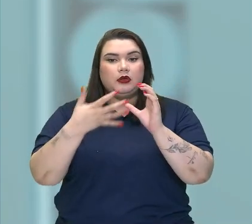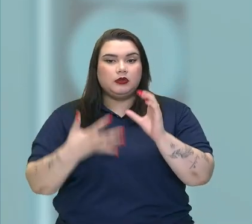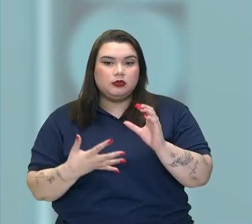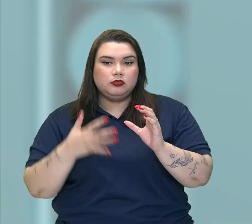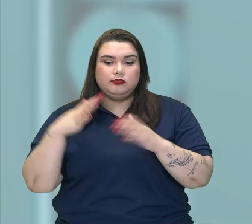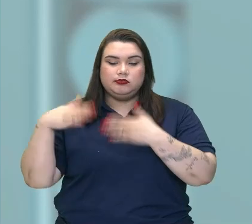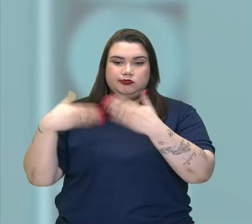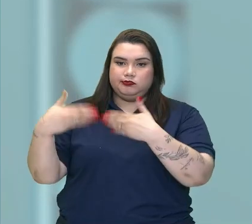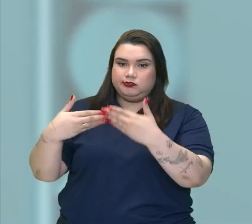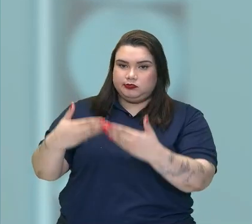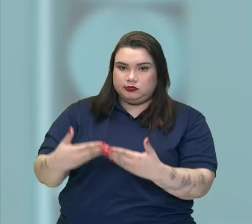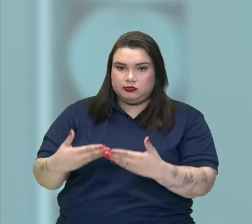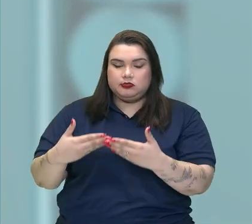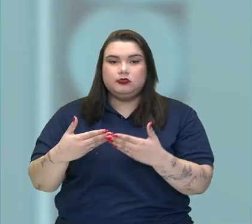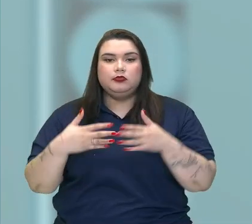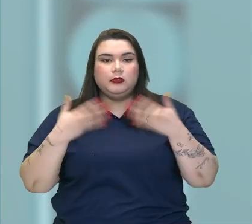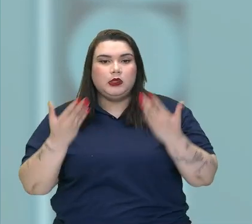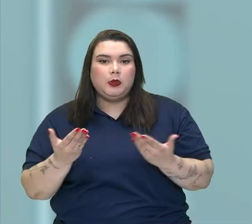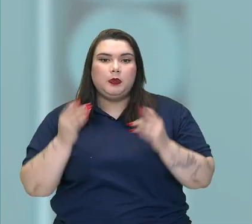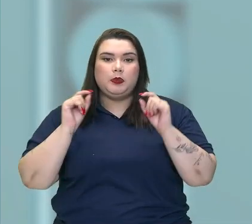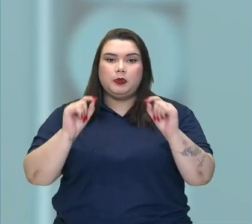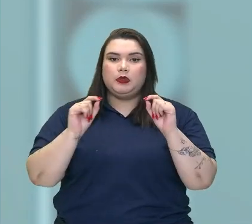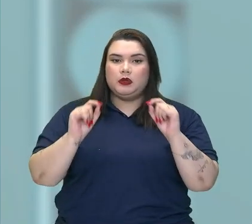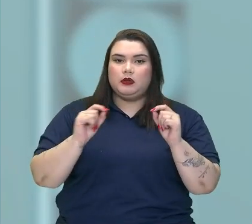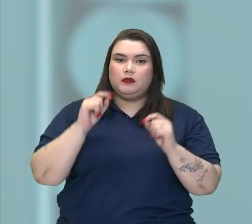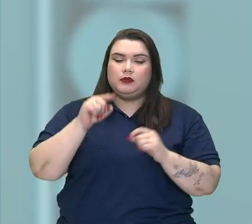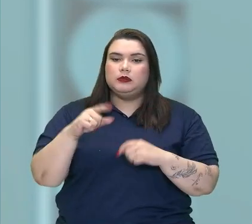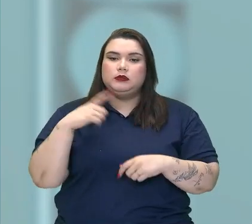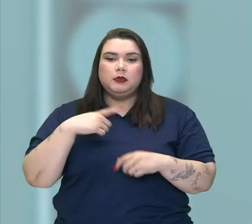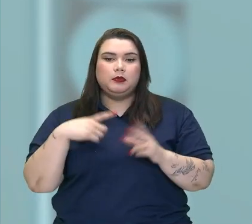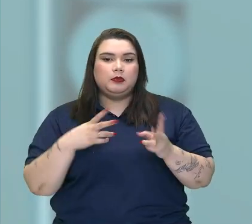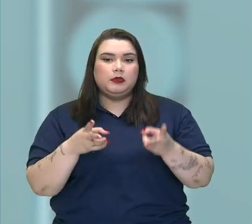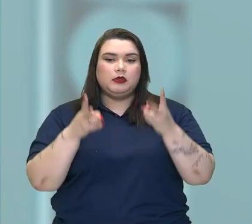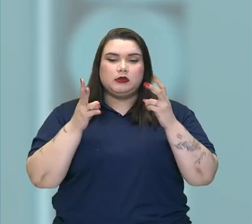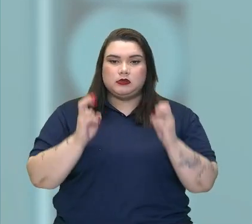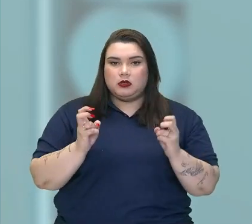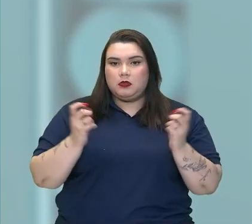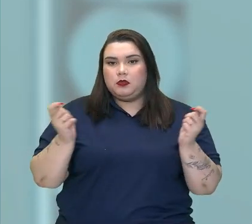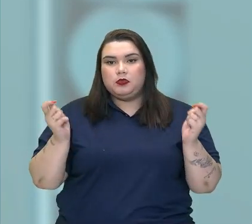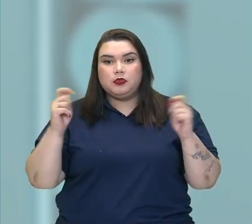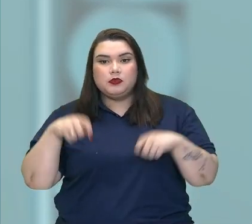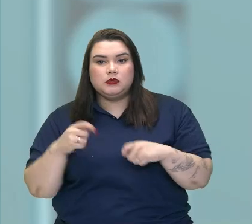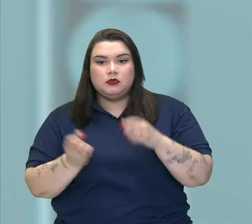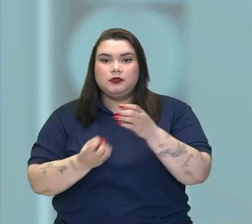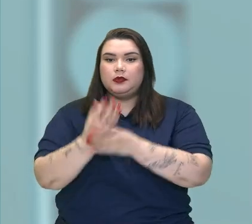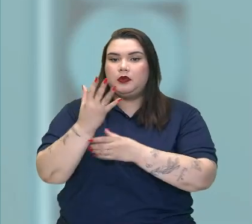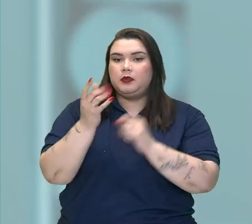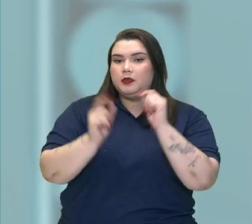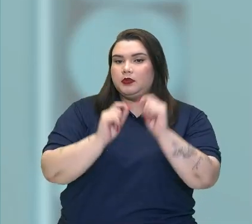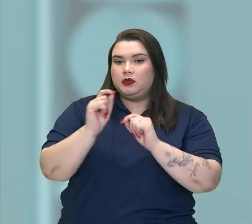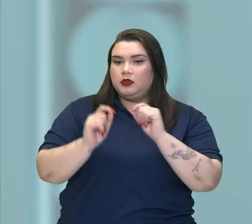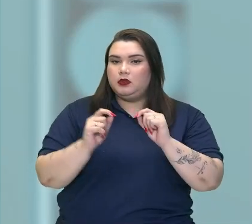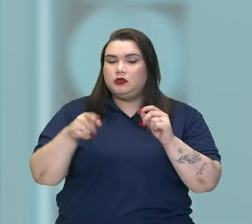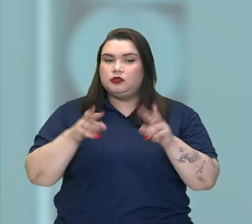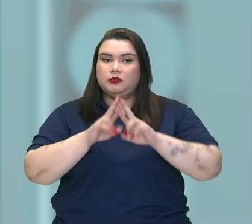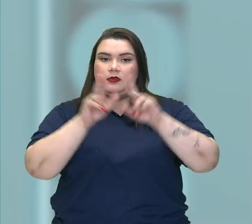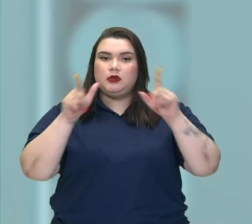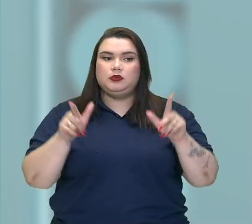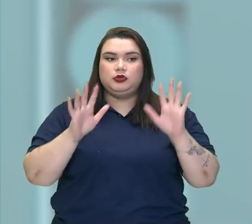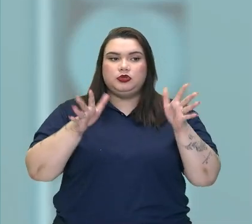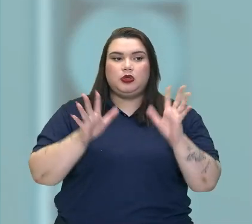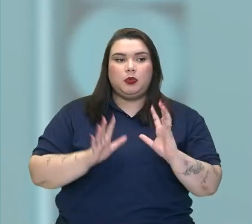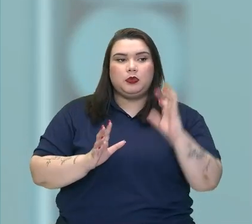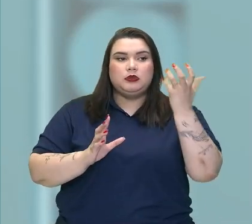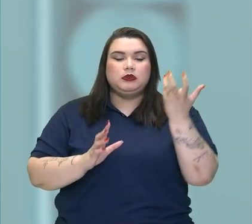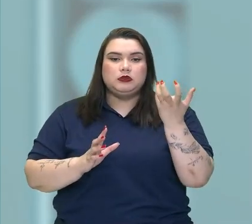tendência chegue no seu ápice, o que você faz, o que eu posso produzir, o que vai ser de diferente daquilo que já foi feito na